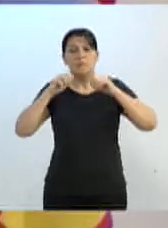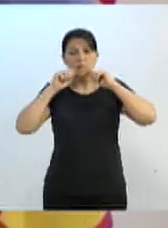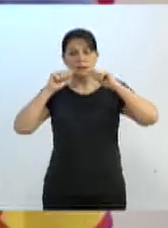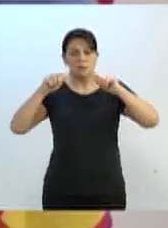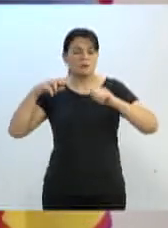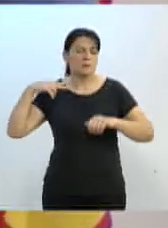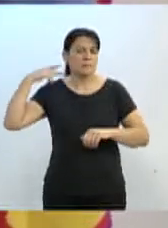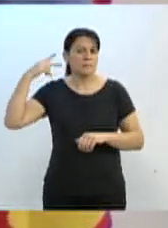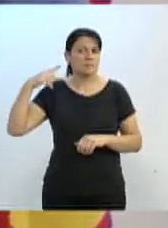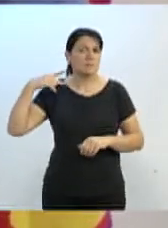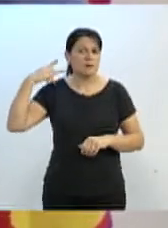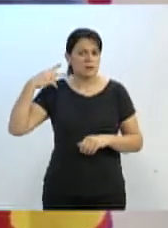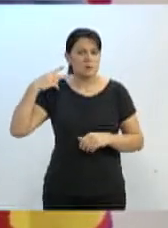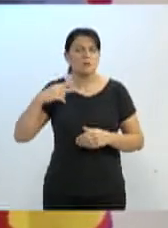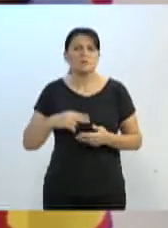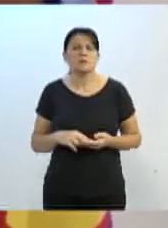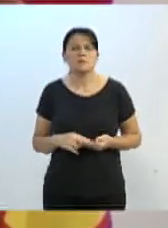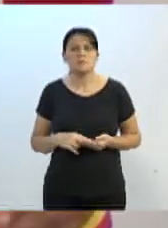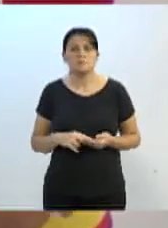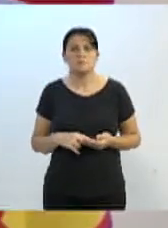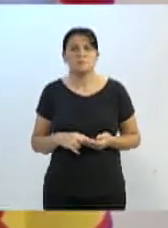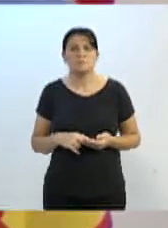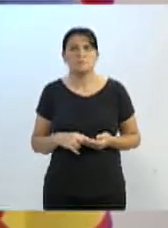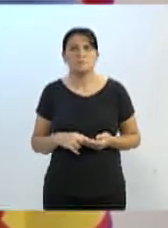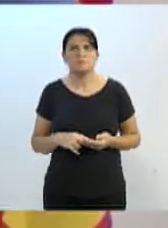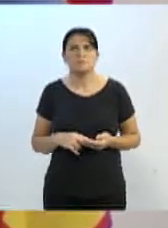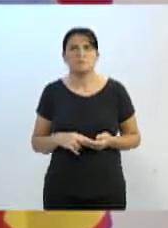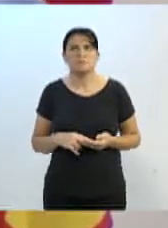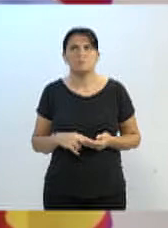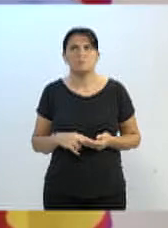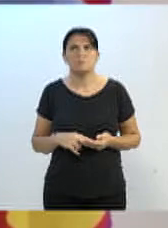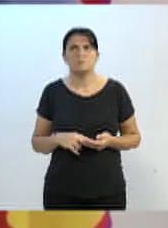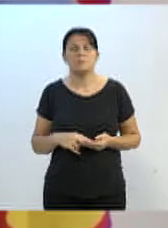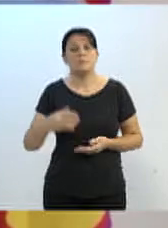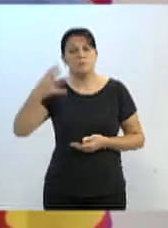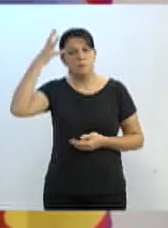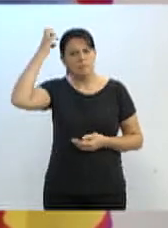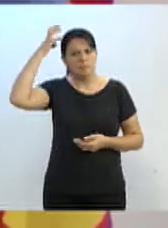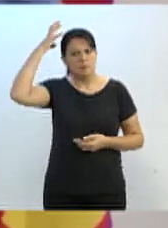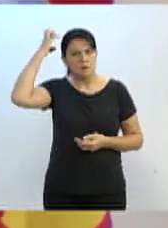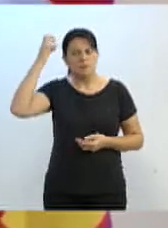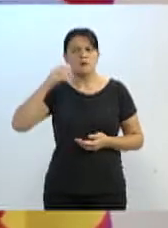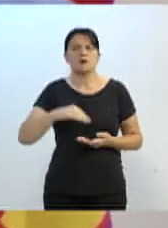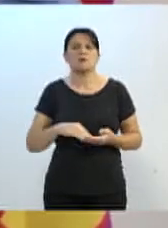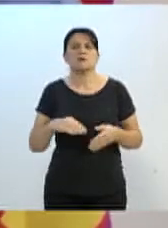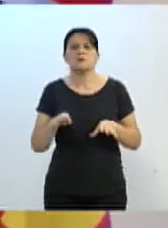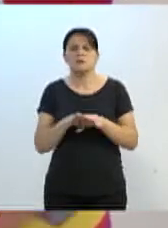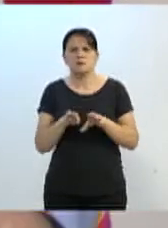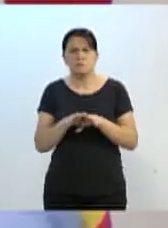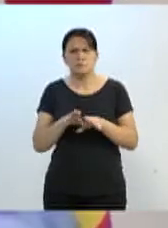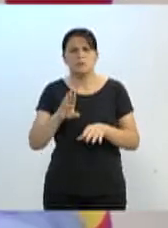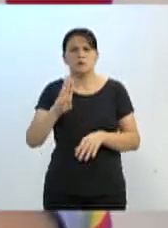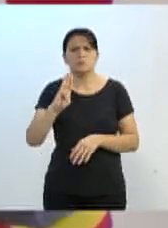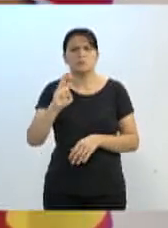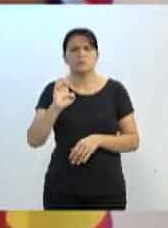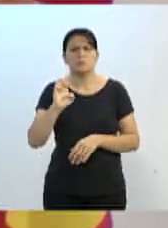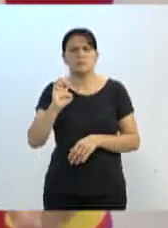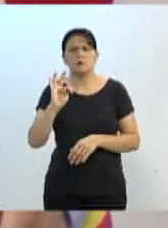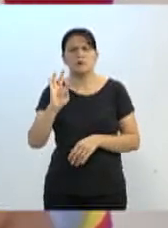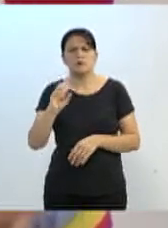do vereador é a iva Natsu Jailson Beatriz Bessa